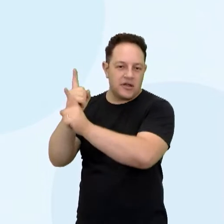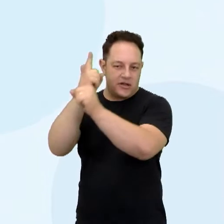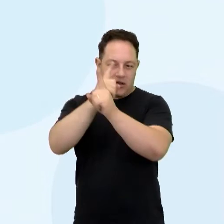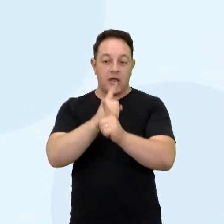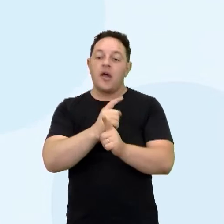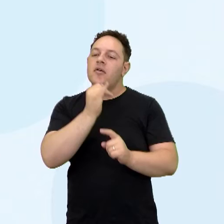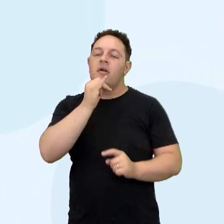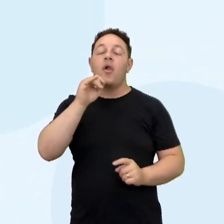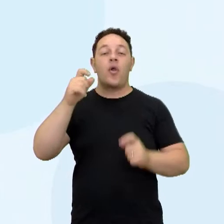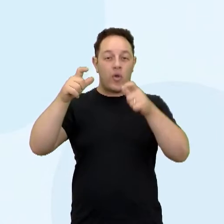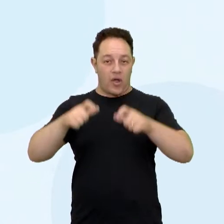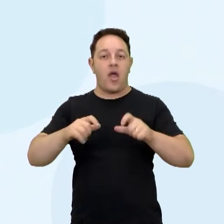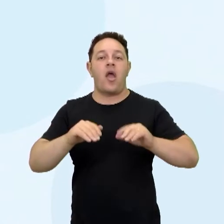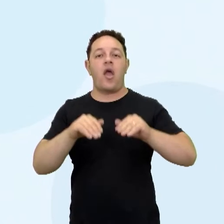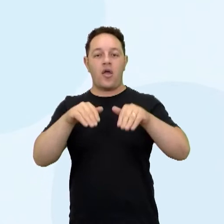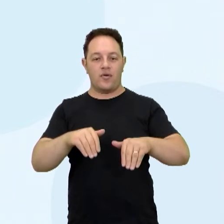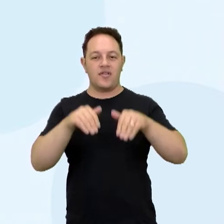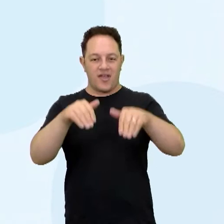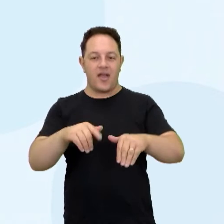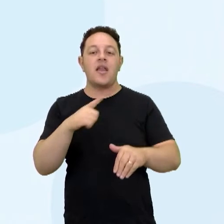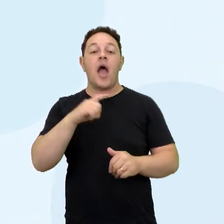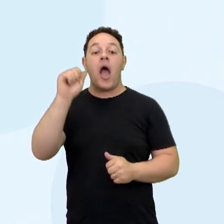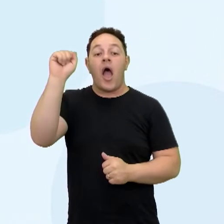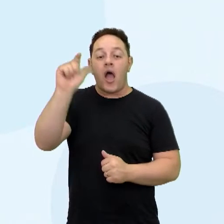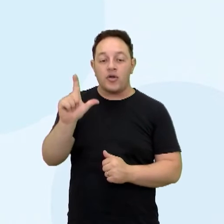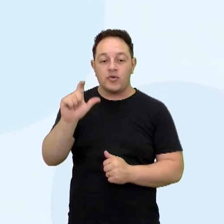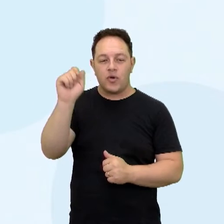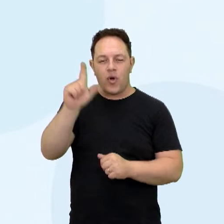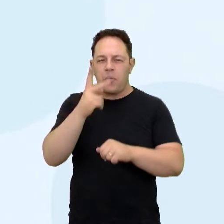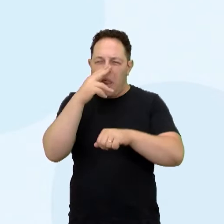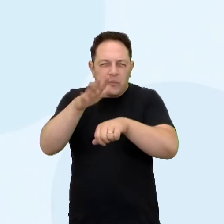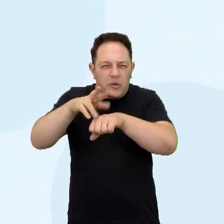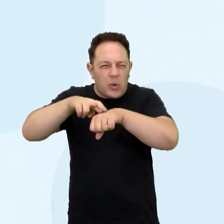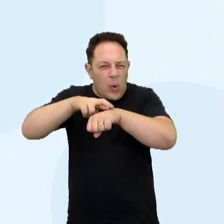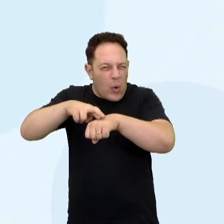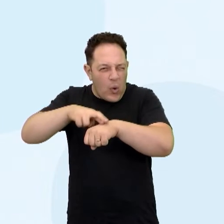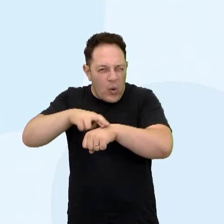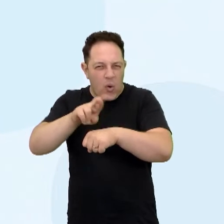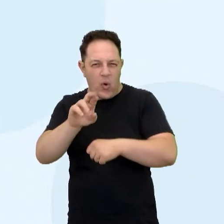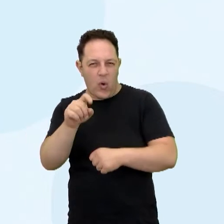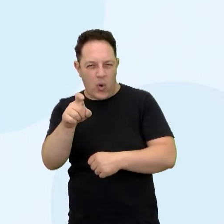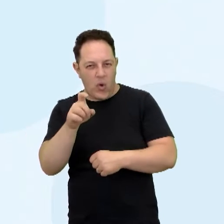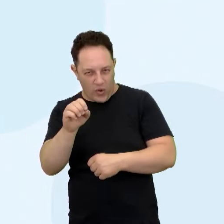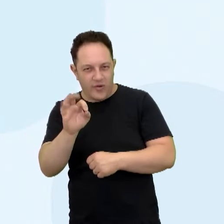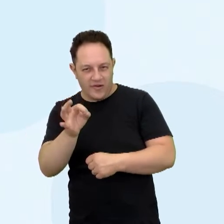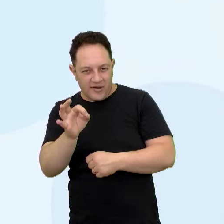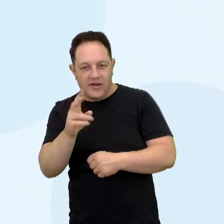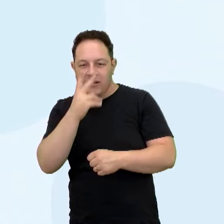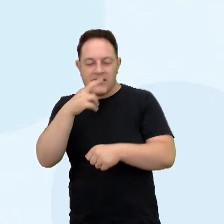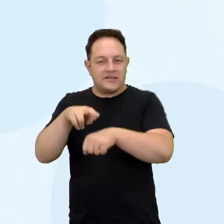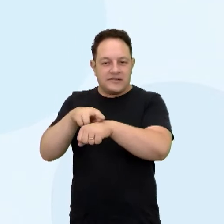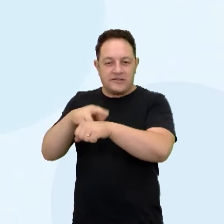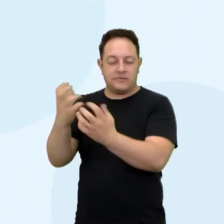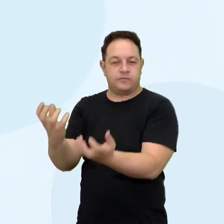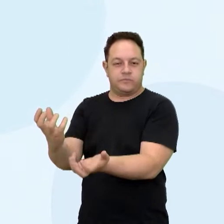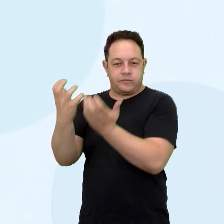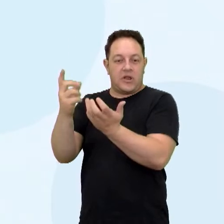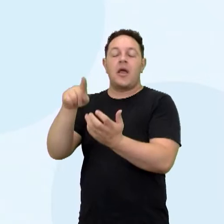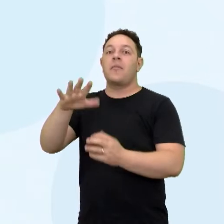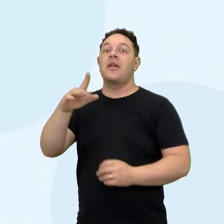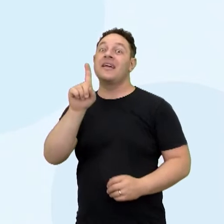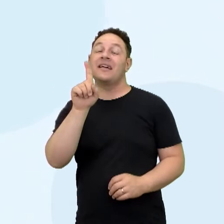a Austrália, tá num azul bem, né, um roxo, né, bem aí, dizendo aí que são mais de